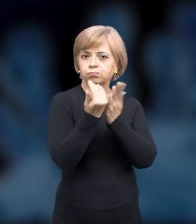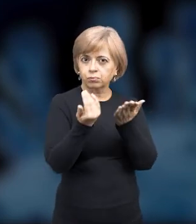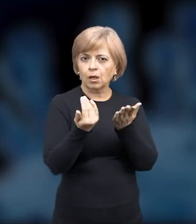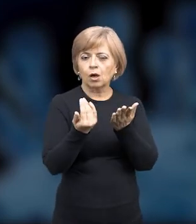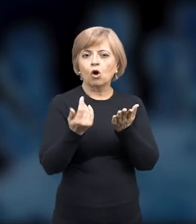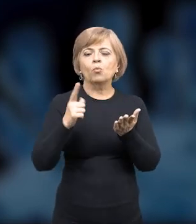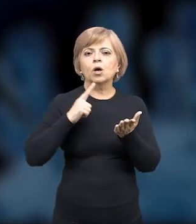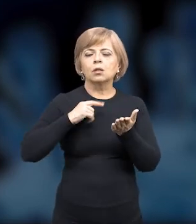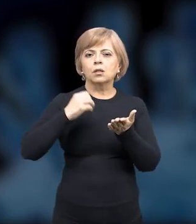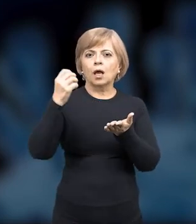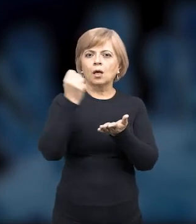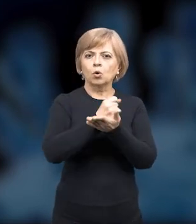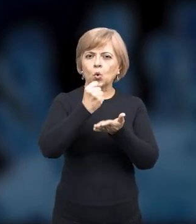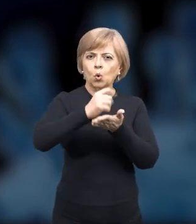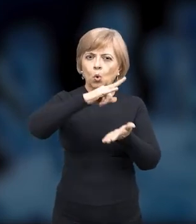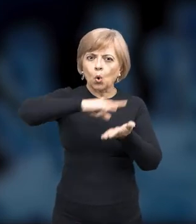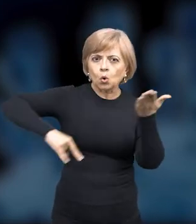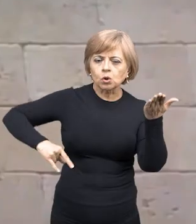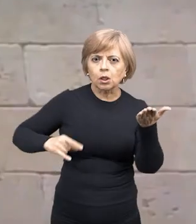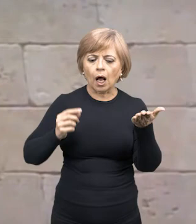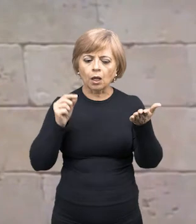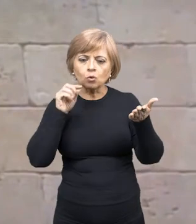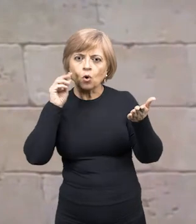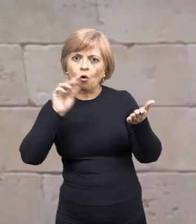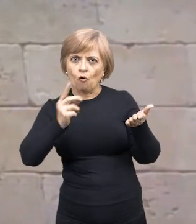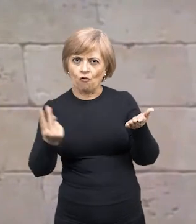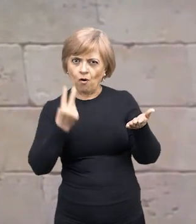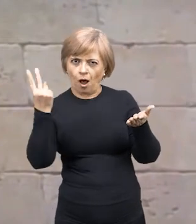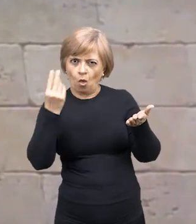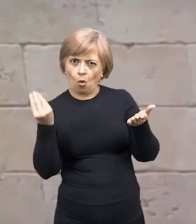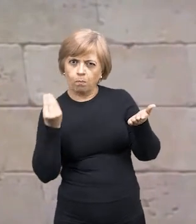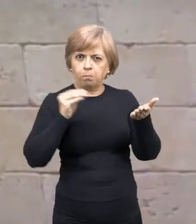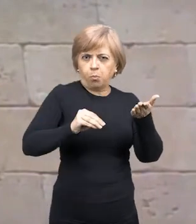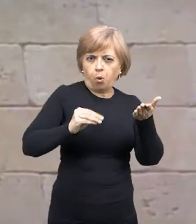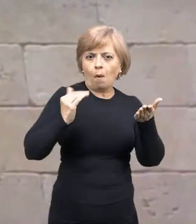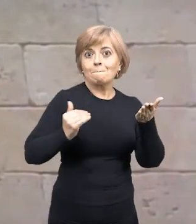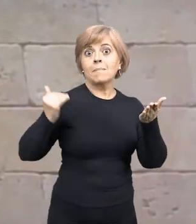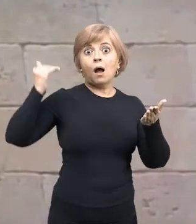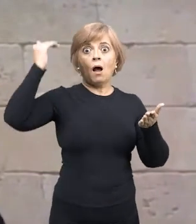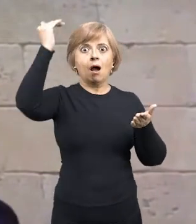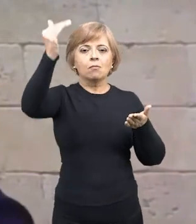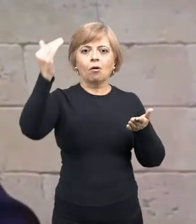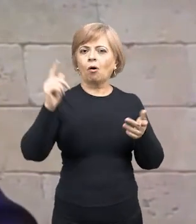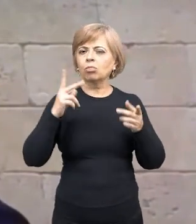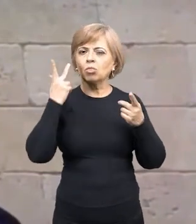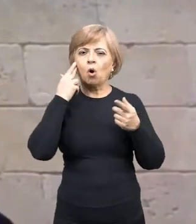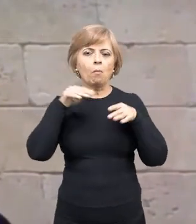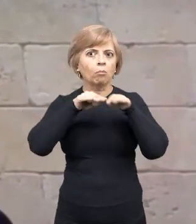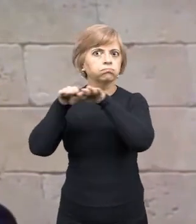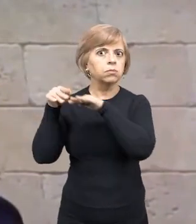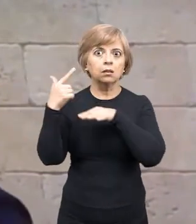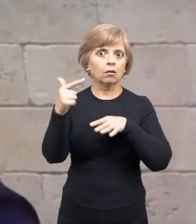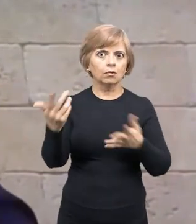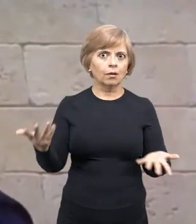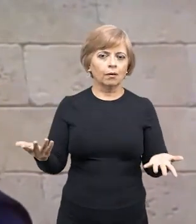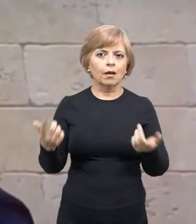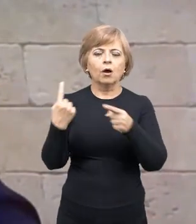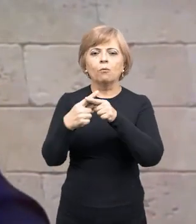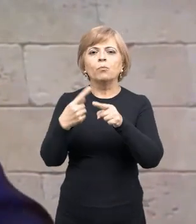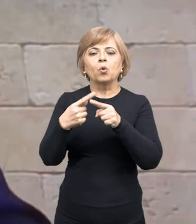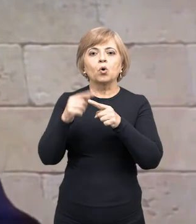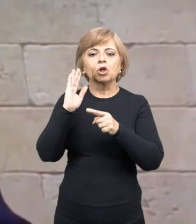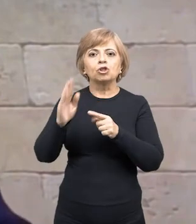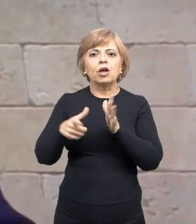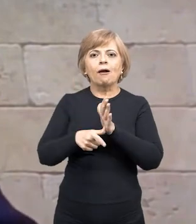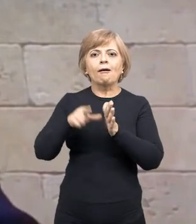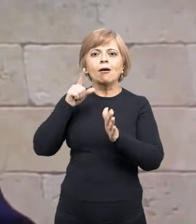do contrato acima do valor da média para esse período específico de pandemia, e quando efetivamente o Estado já